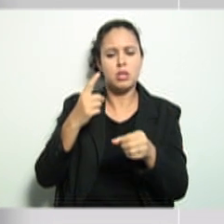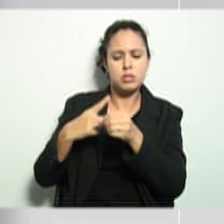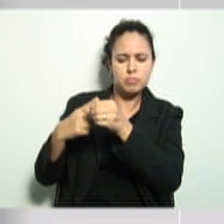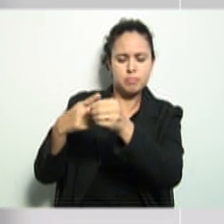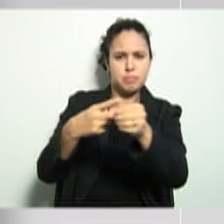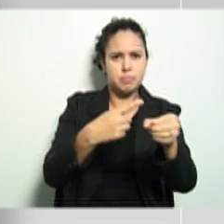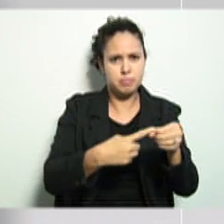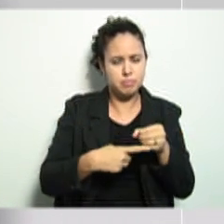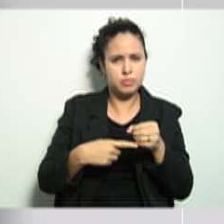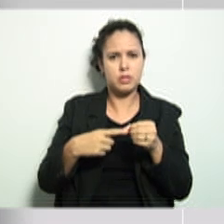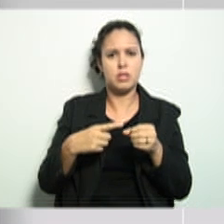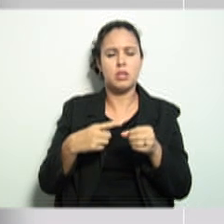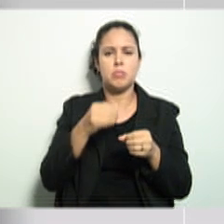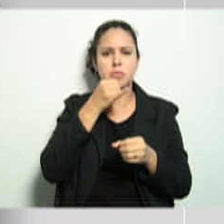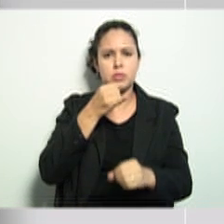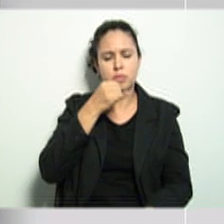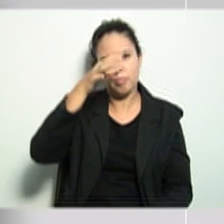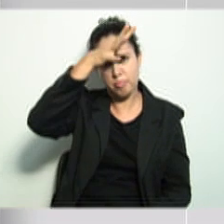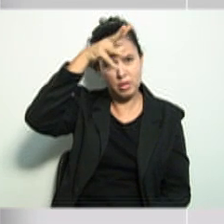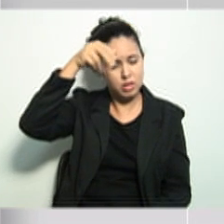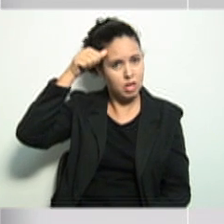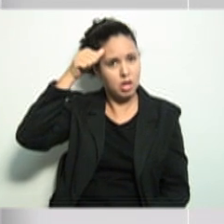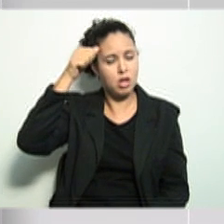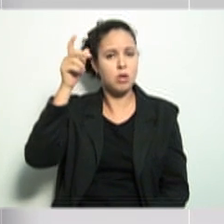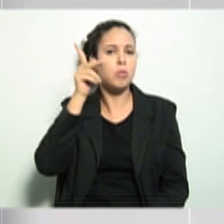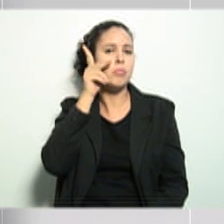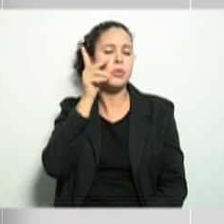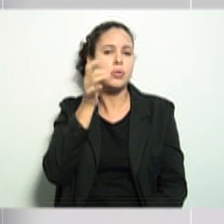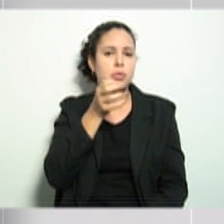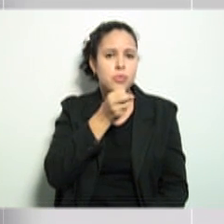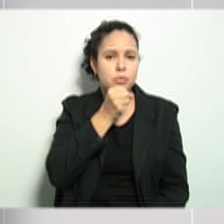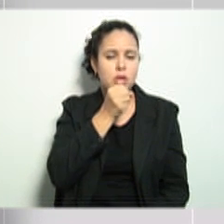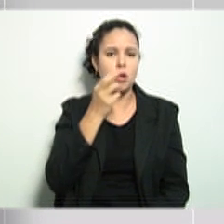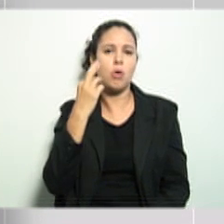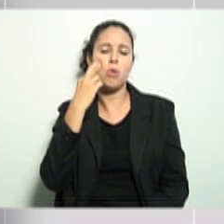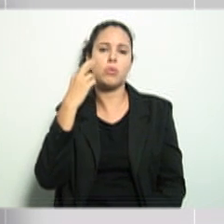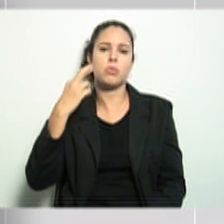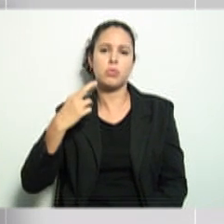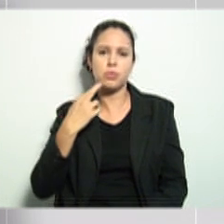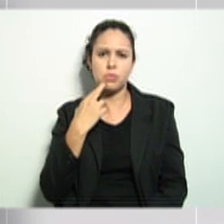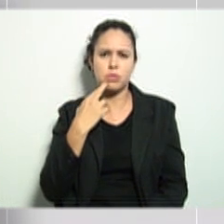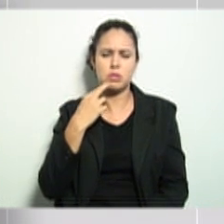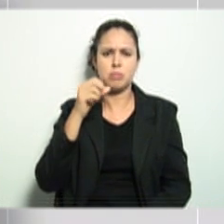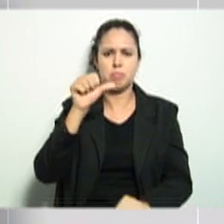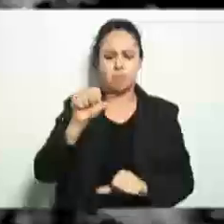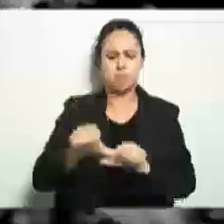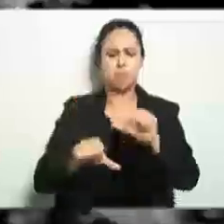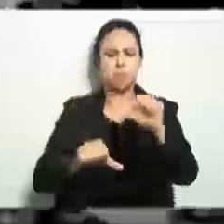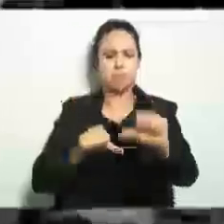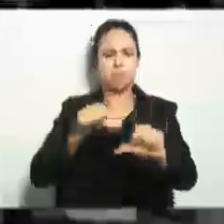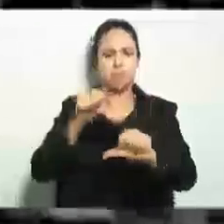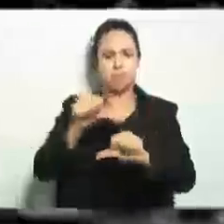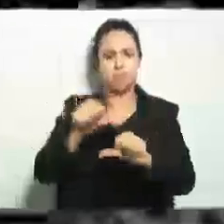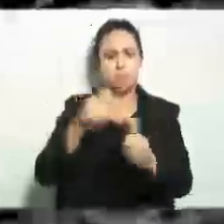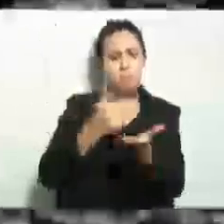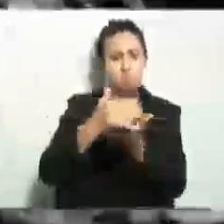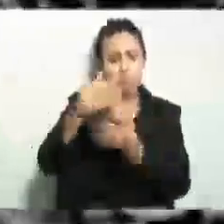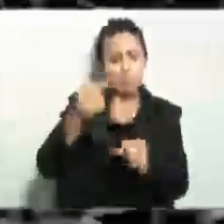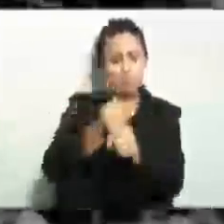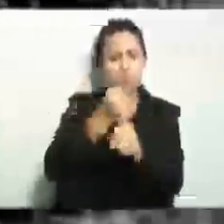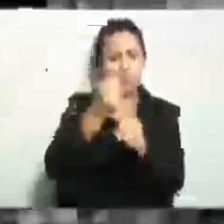se transformando em grandes centros. Rondônia tem um ponto alto de transformação com a construção da Estrada de